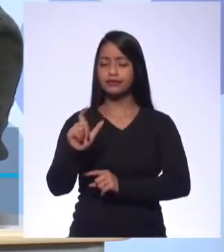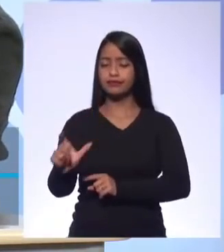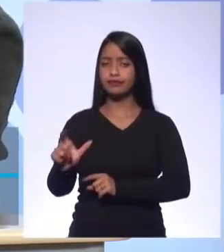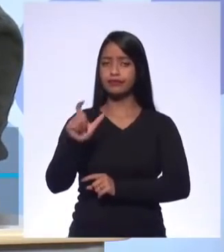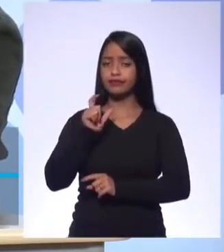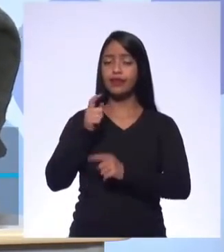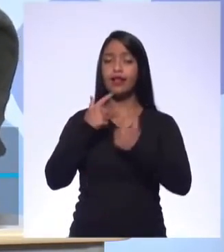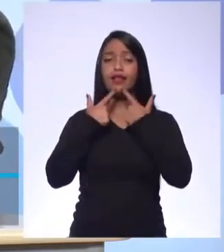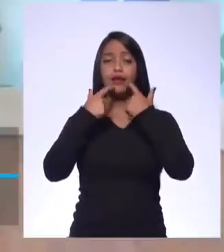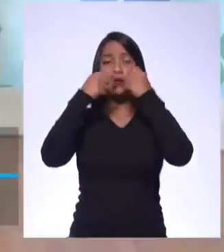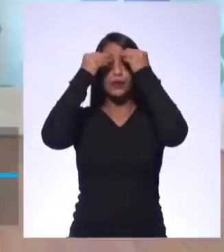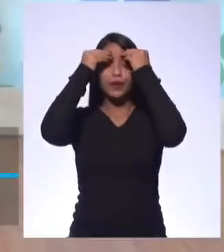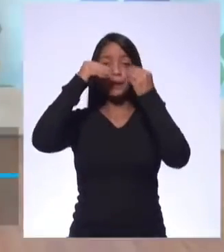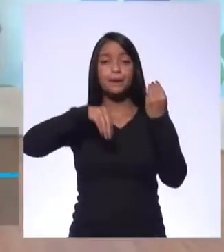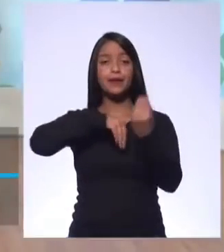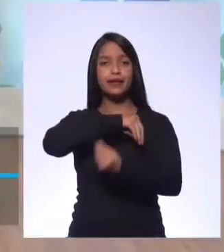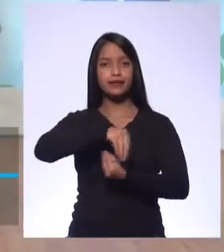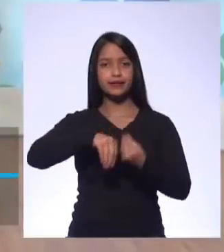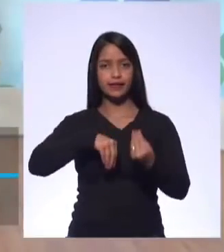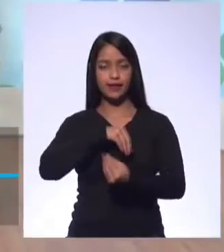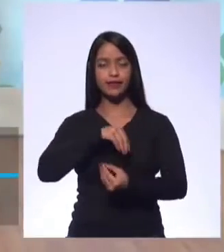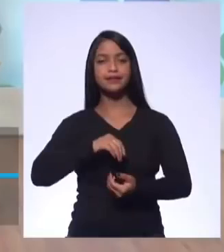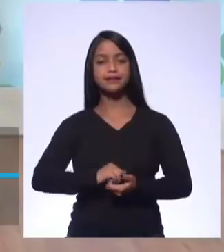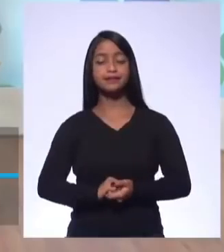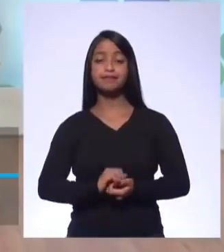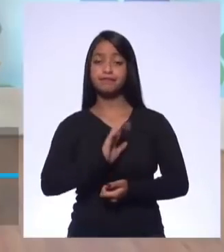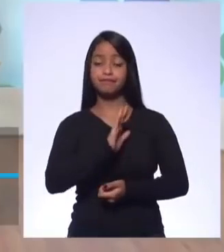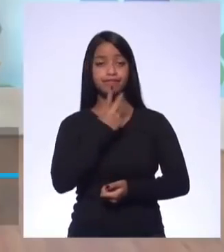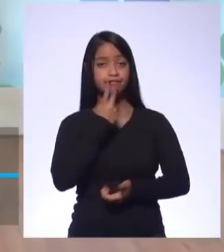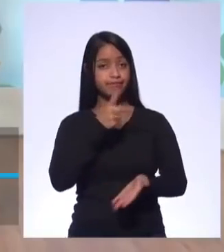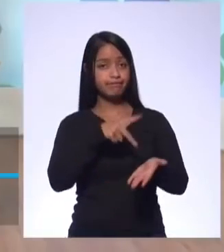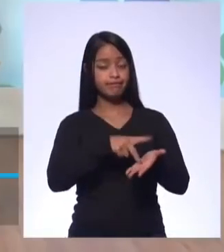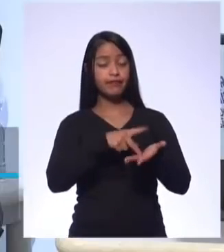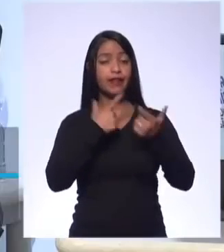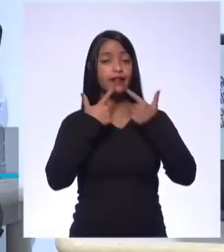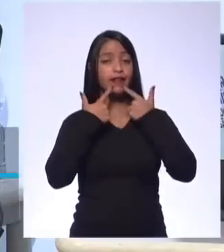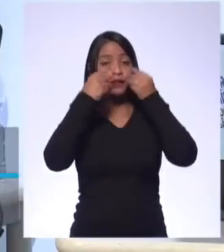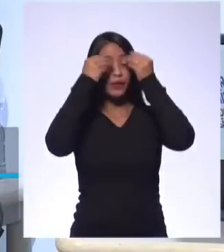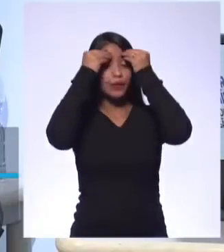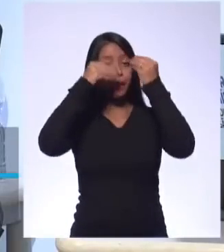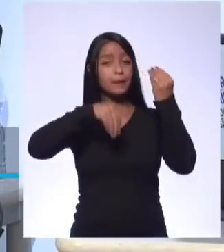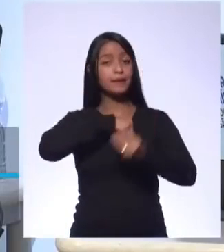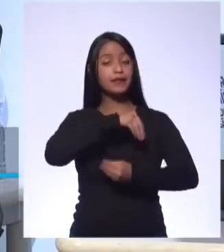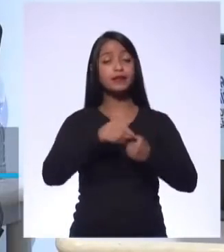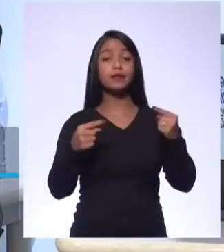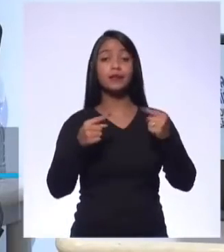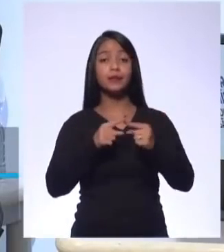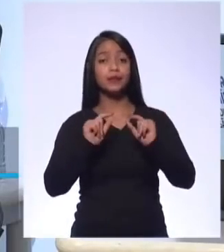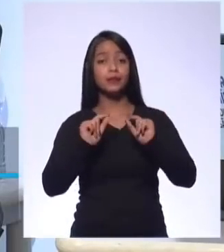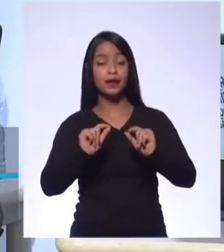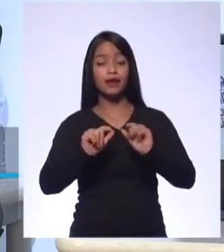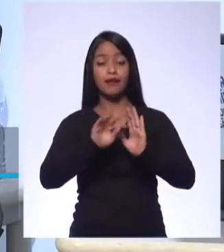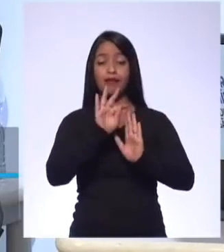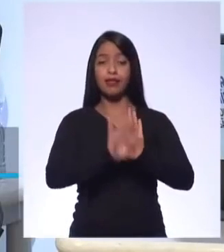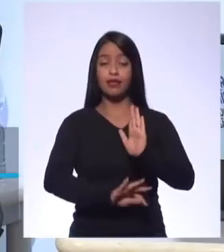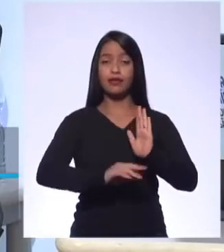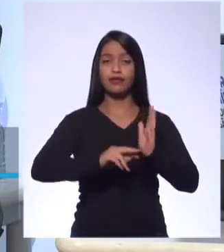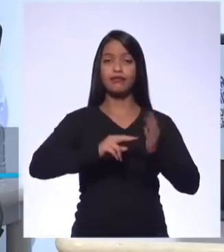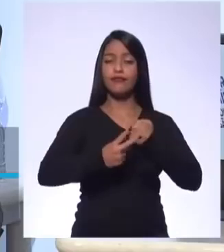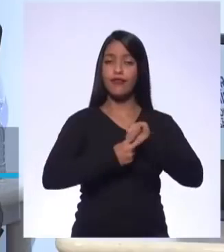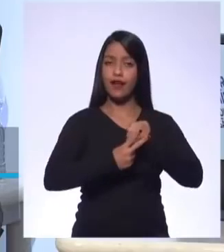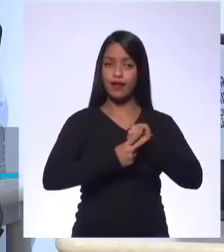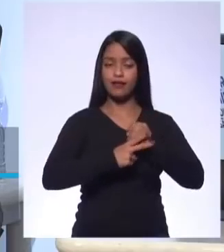mista. Linguagem mista. Na verdade, linguagem mista é quando a gente tem aí textos verbais e não verbais, tá?